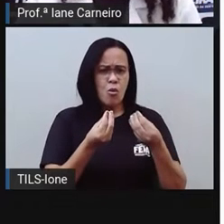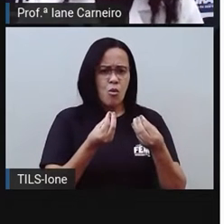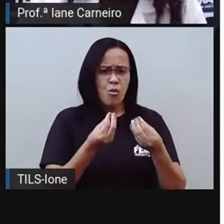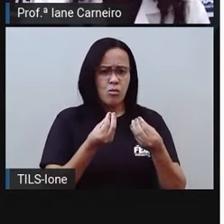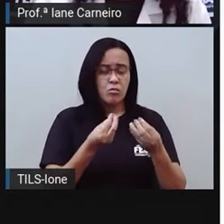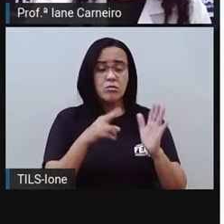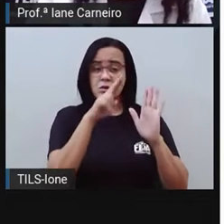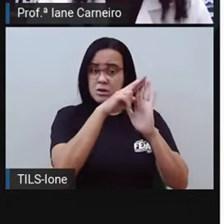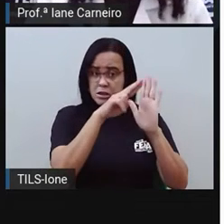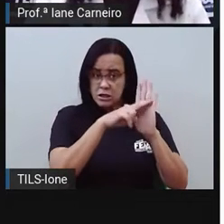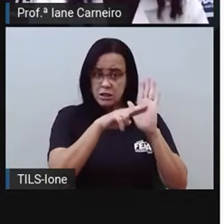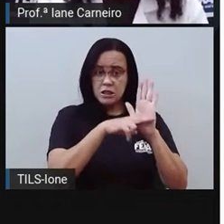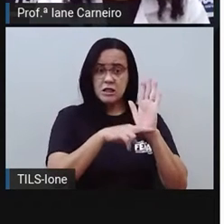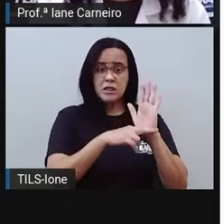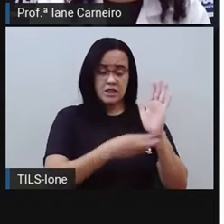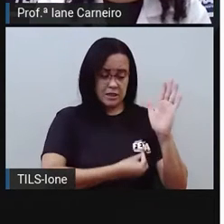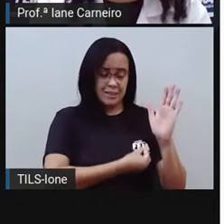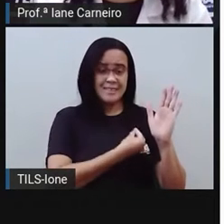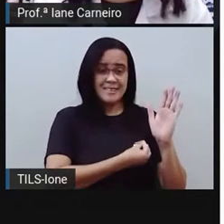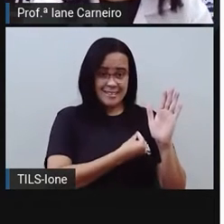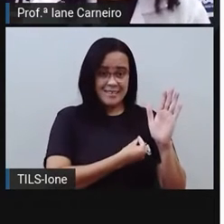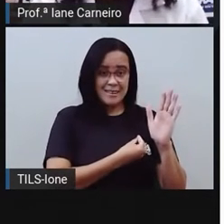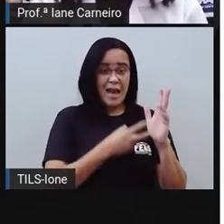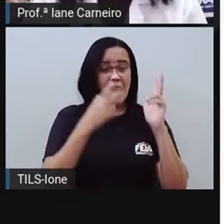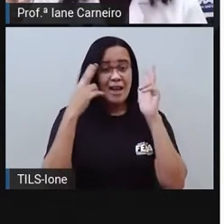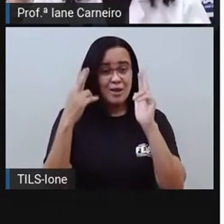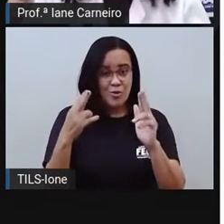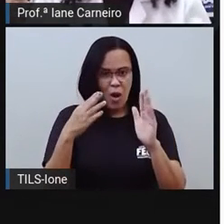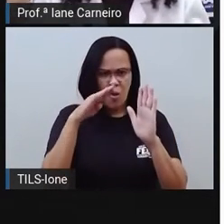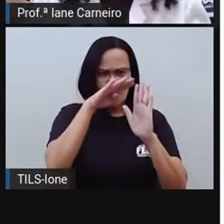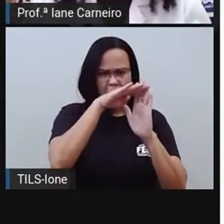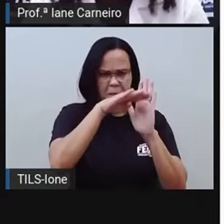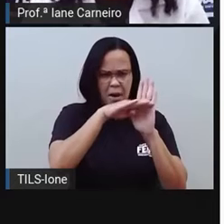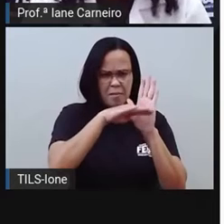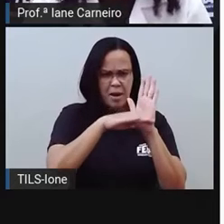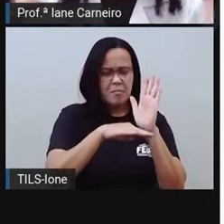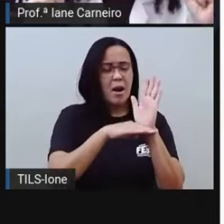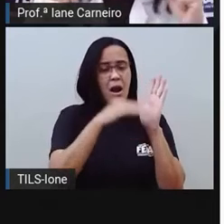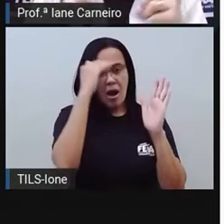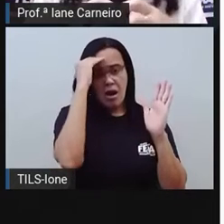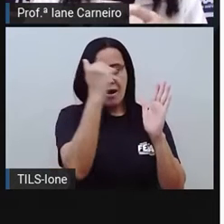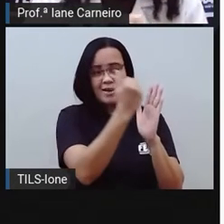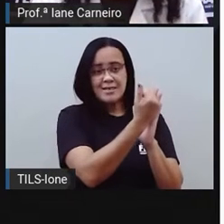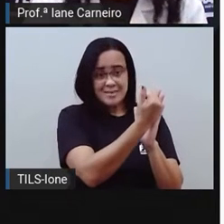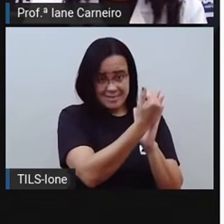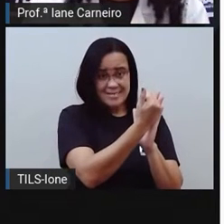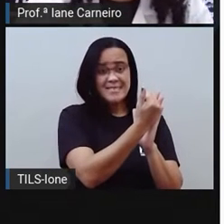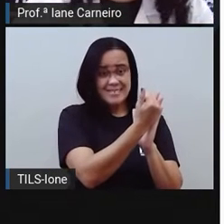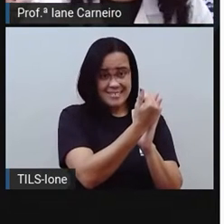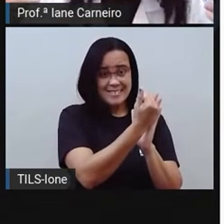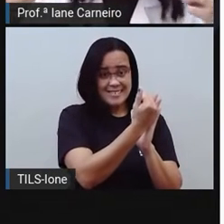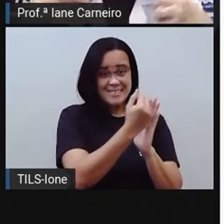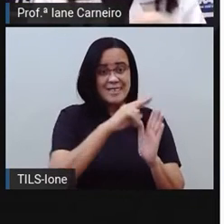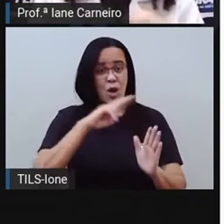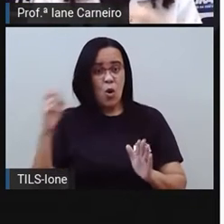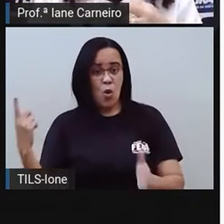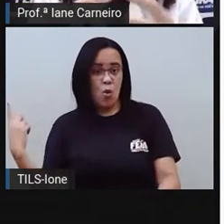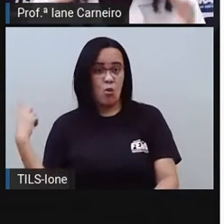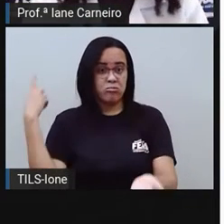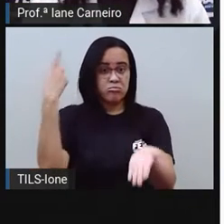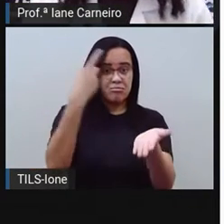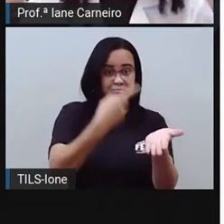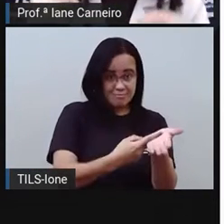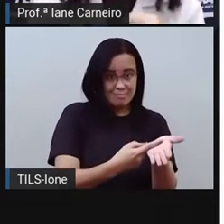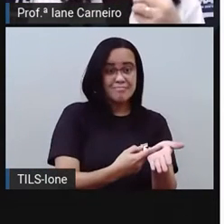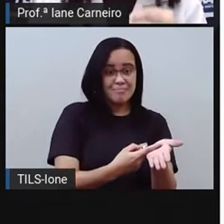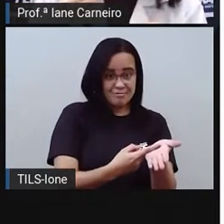de convivência, elas são as normas, né? O que é isso, Pró? São os acordos, né, que nós